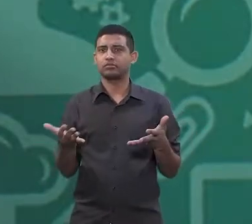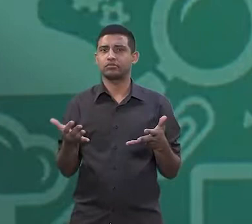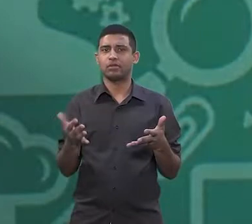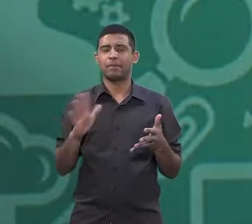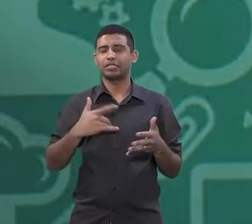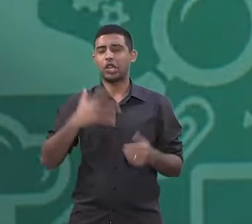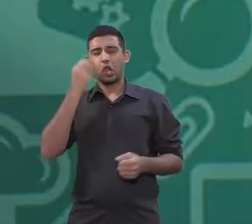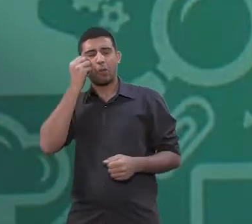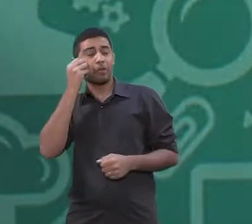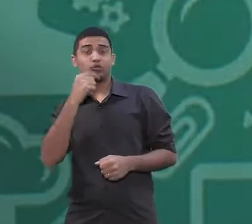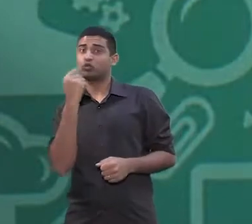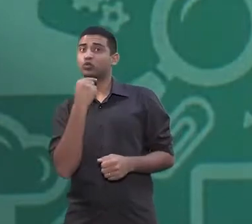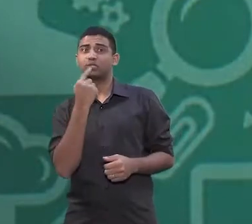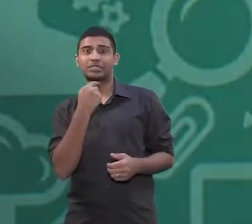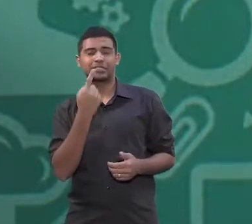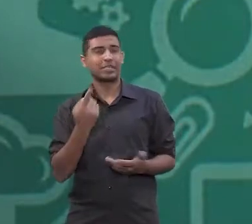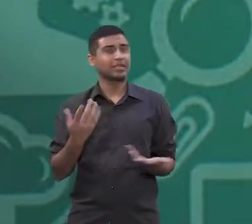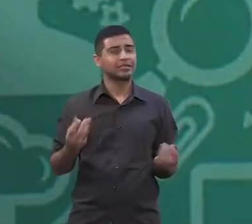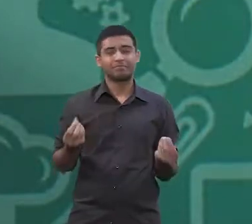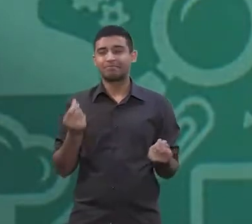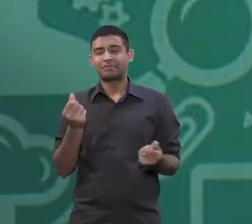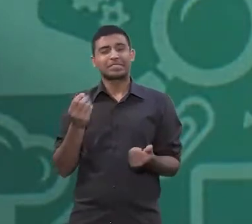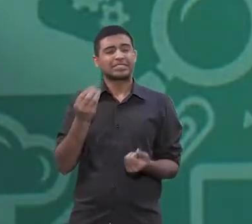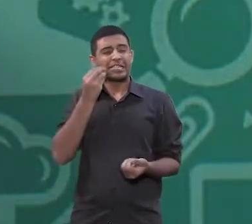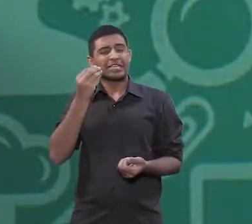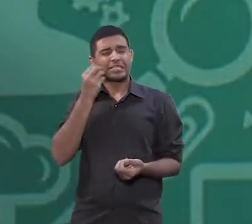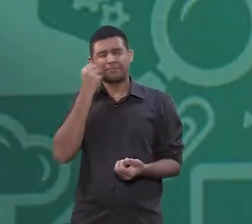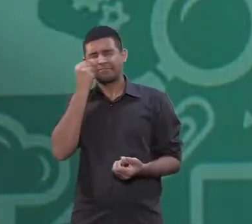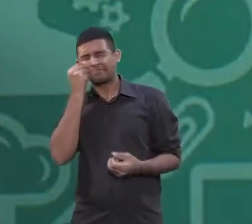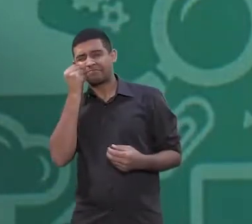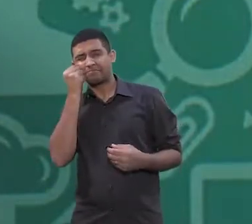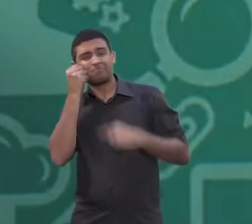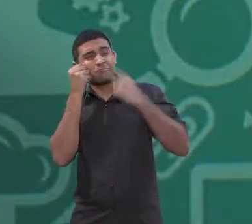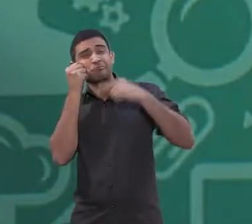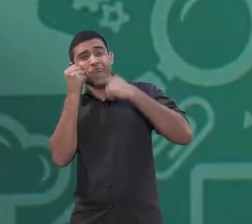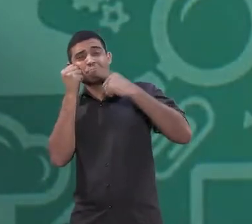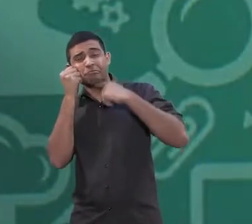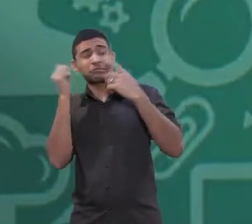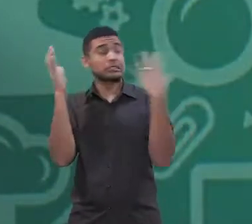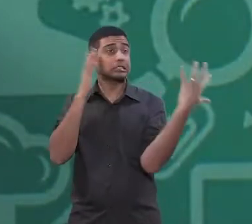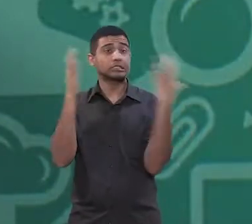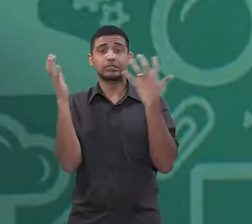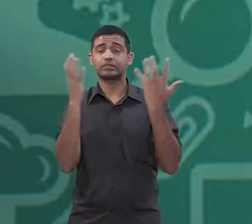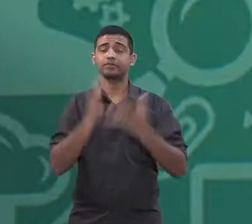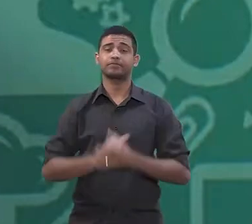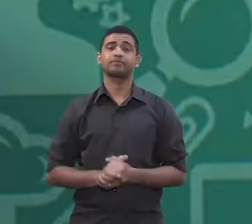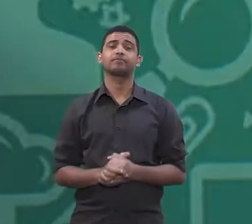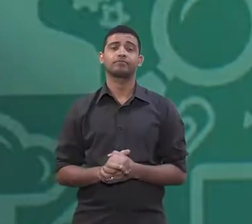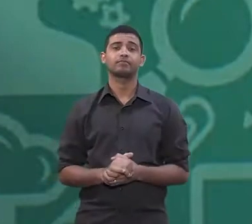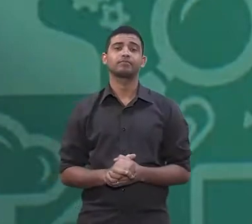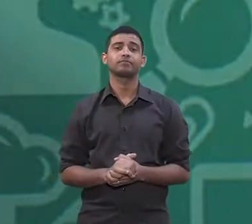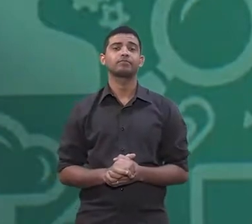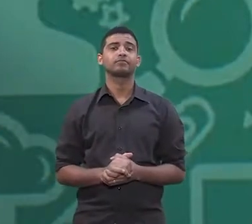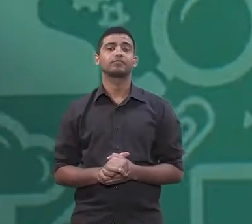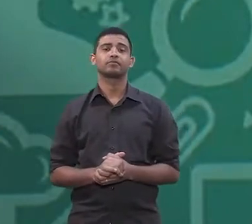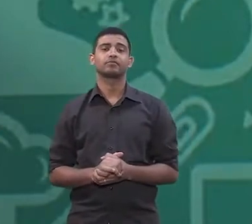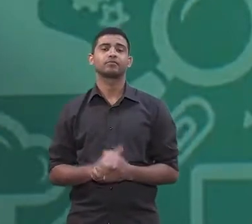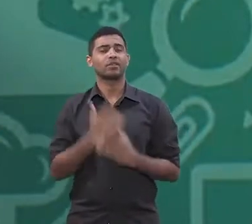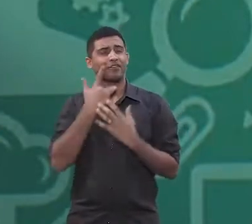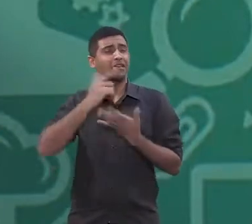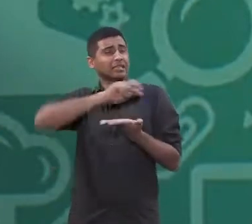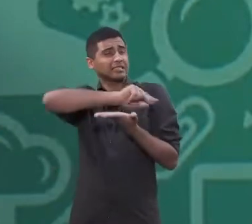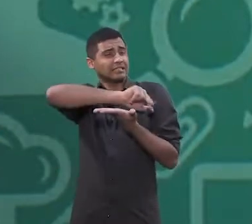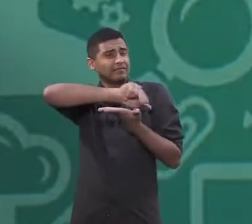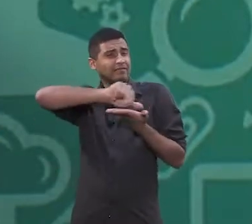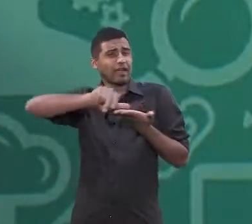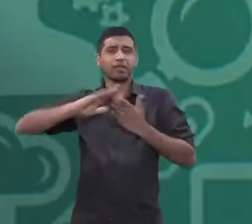ali é uma insônia, não é só um mero objeto que ela gosta, na verdade, entendeu? E é todo um